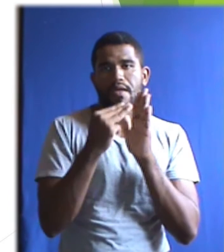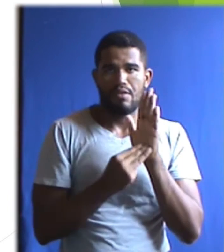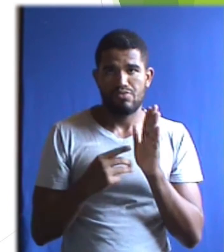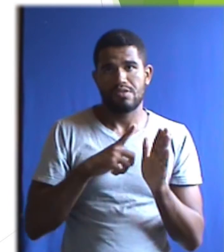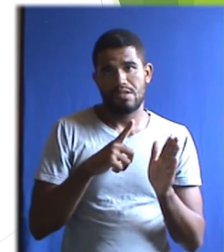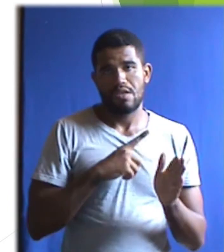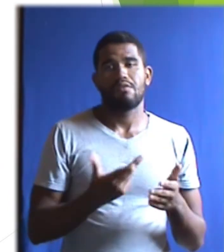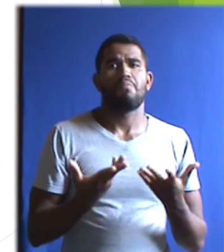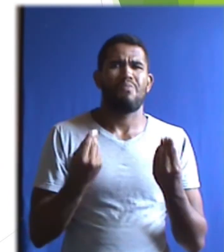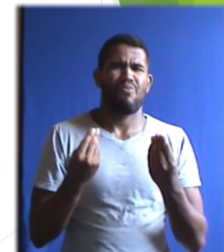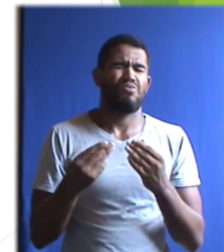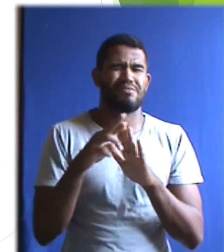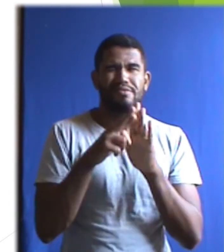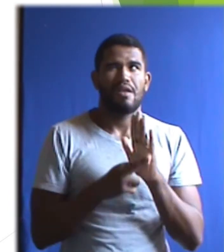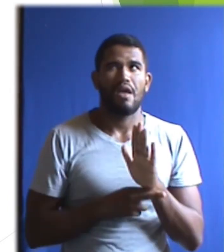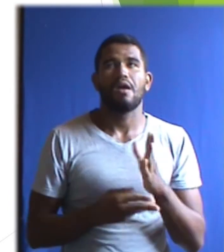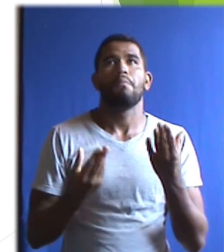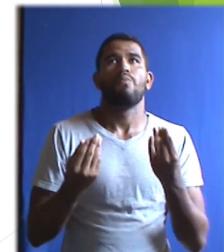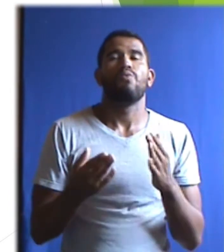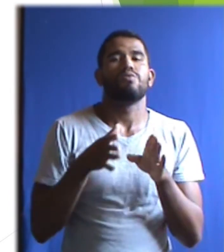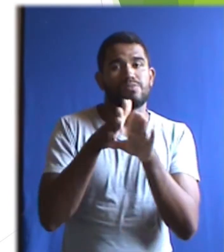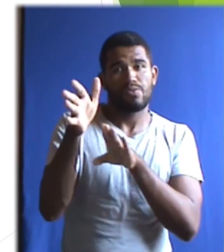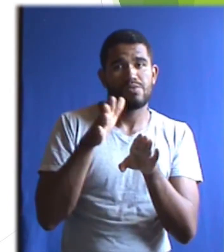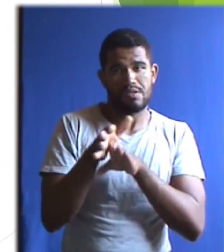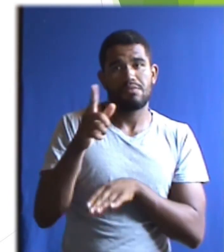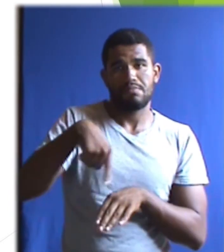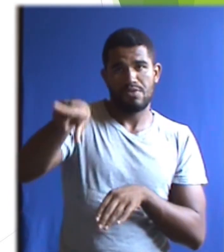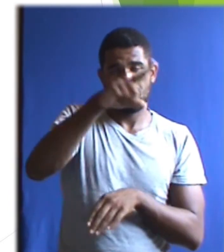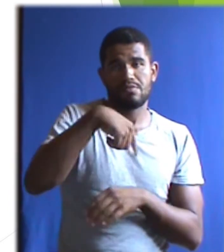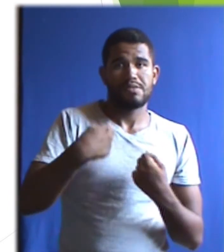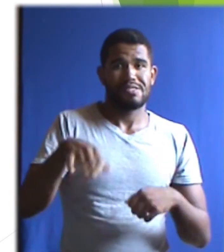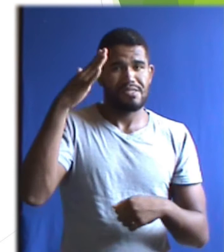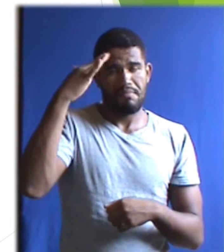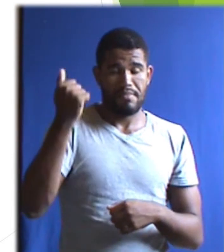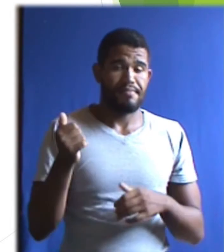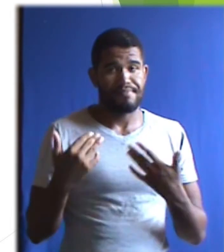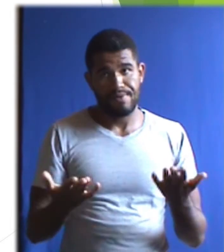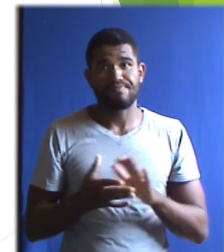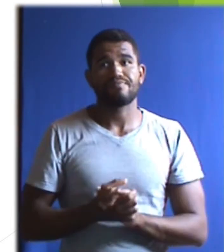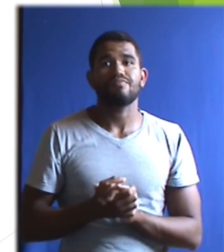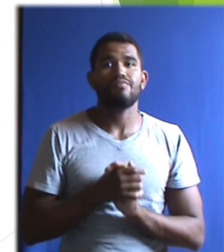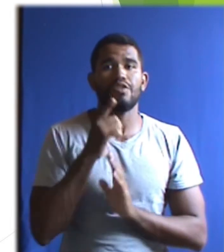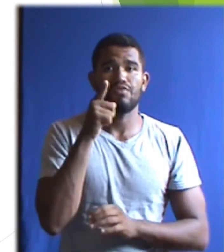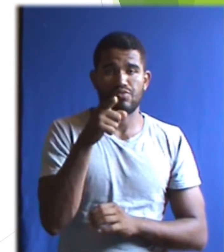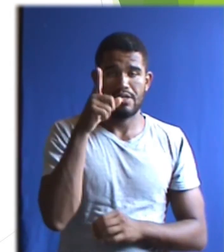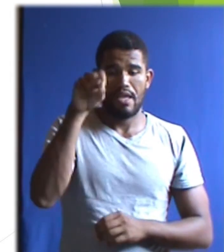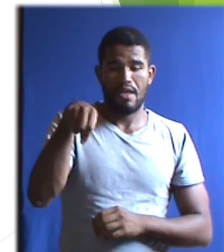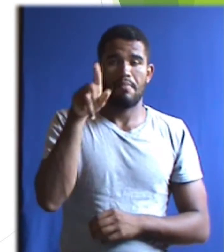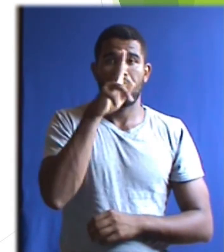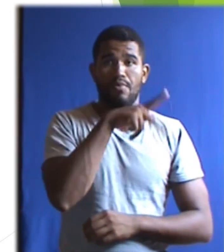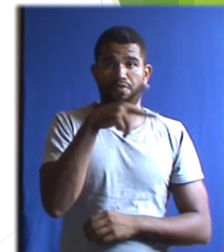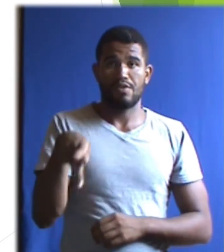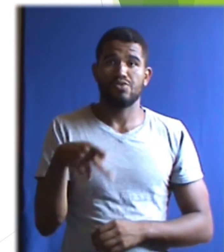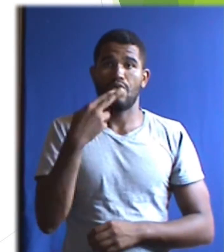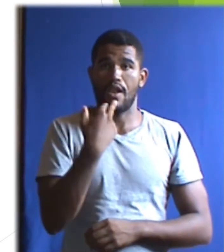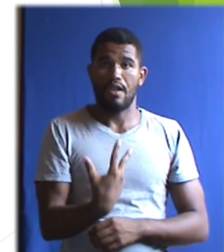bom? E mais um monte de coisa. É muita coisa para você ser um bom professor de língua portuguesa. Ao você ser professor